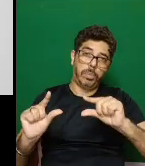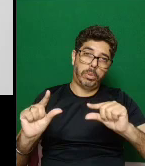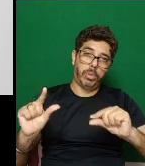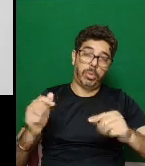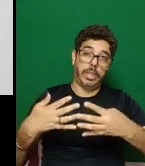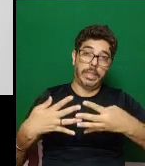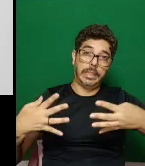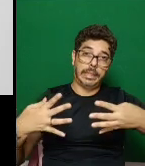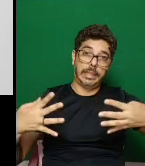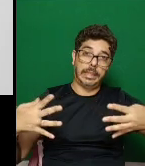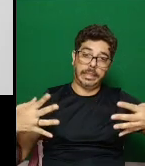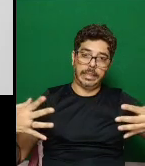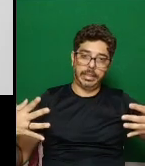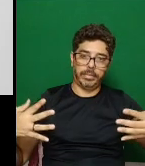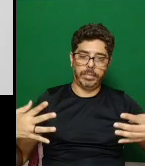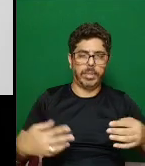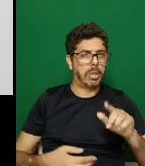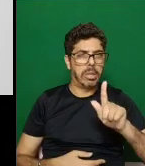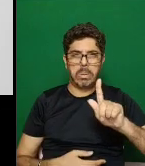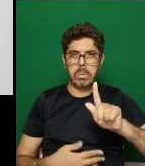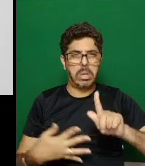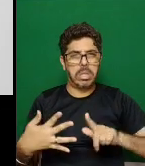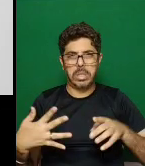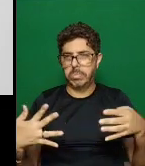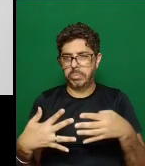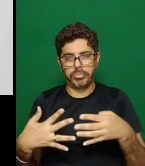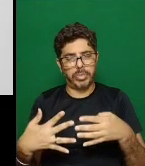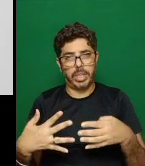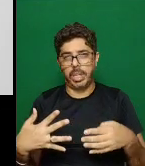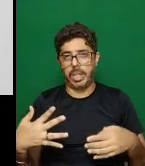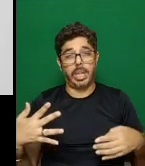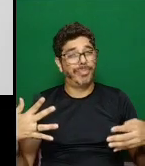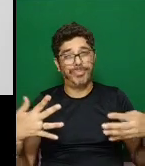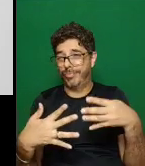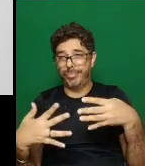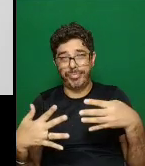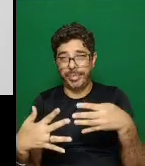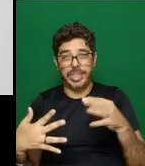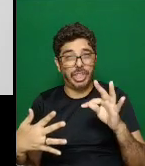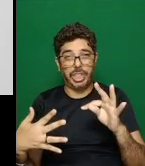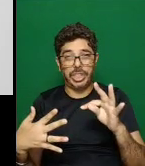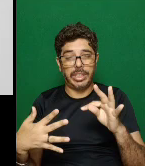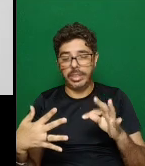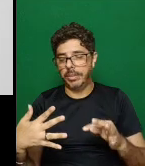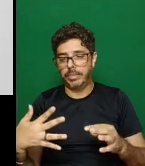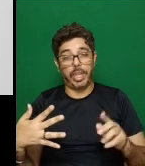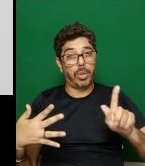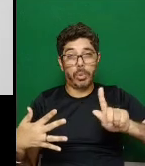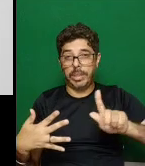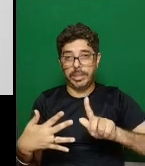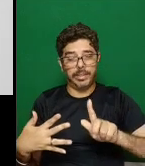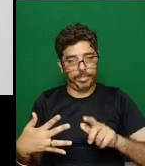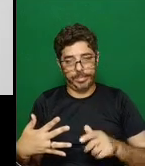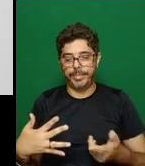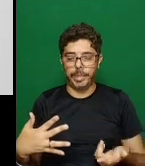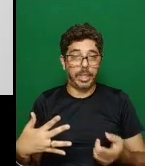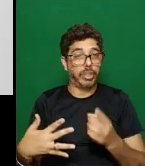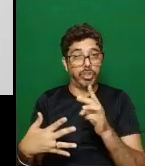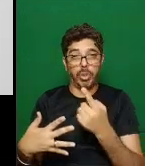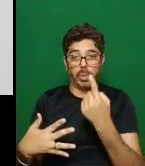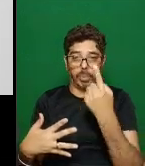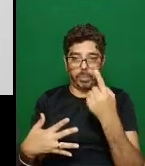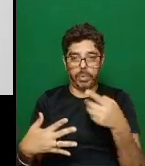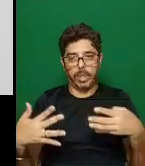distância. Como a guanina não atrai nem a adenina, nem a timina e nem outra guanina, essas bases vão